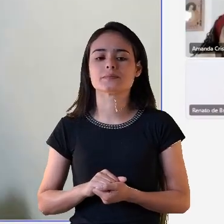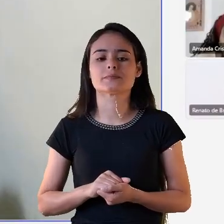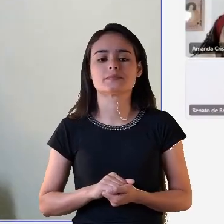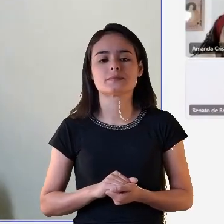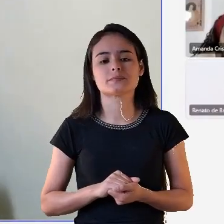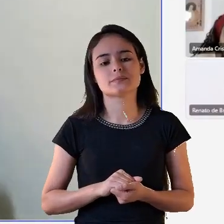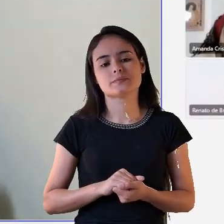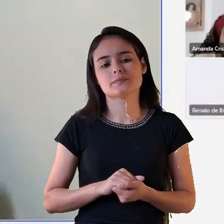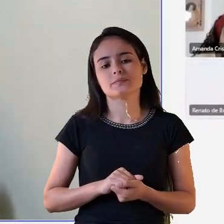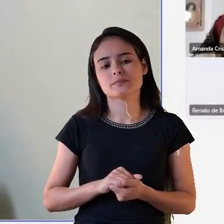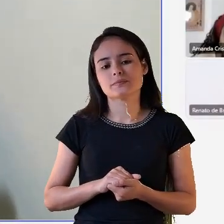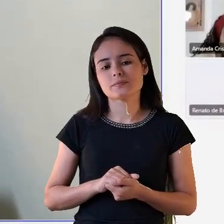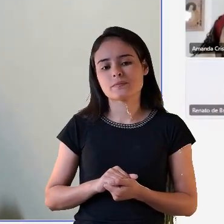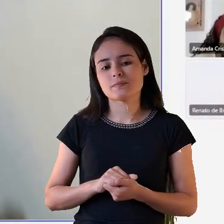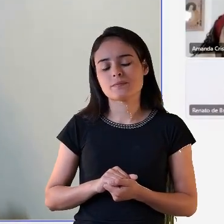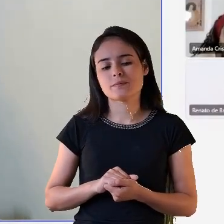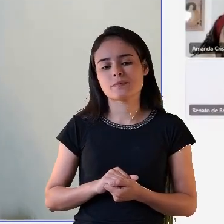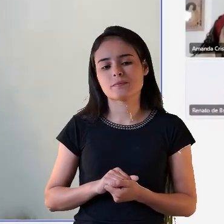né?